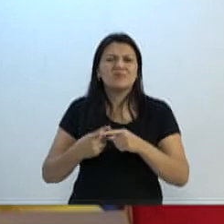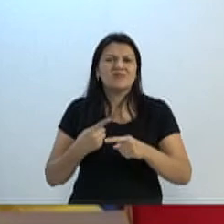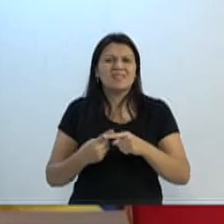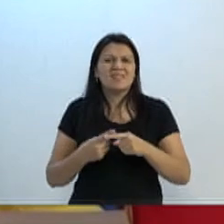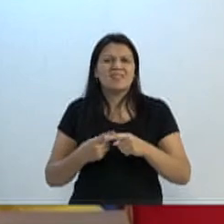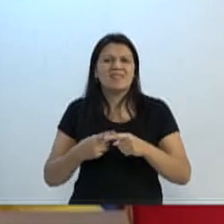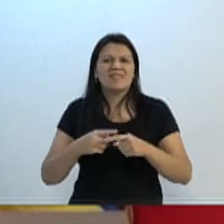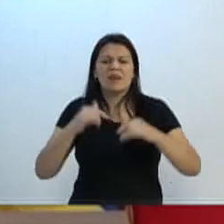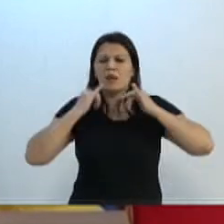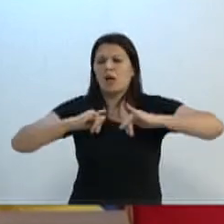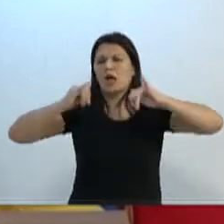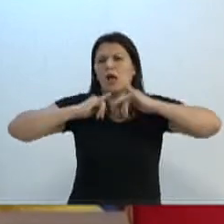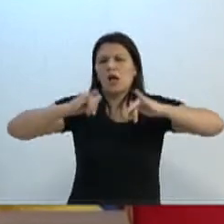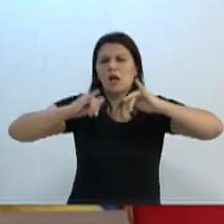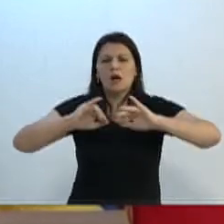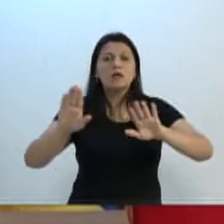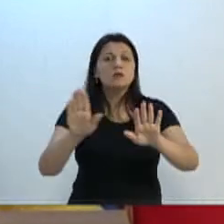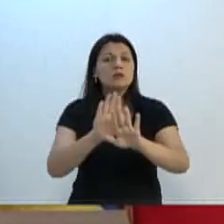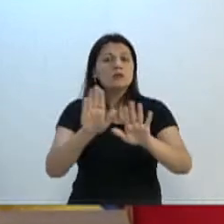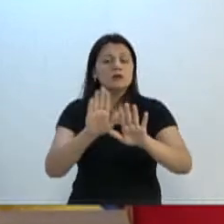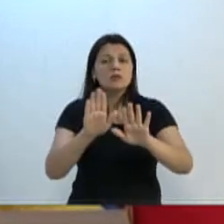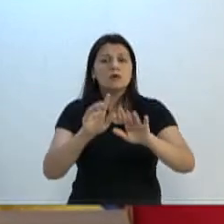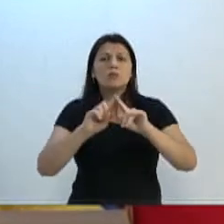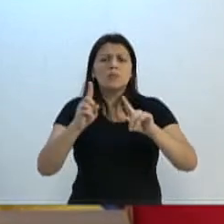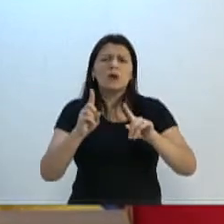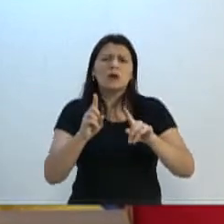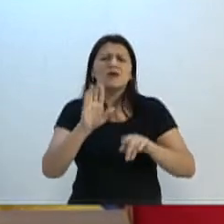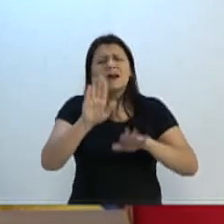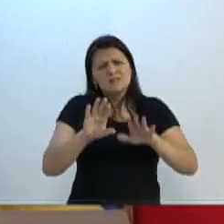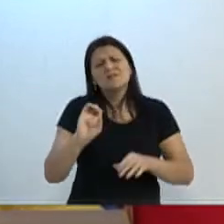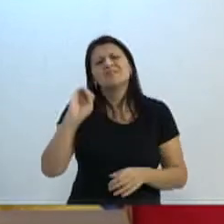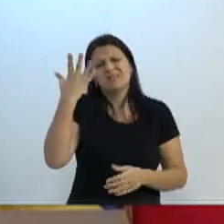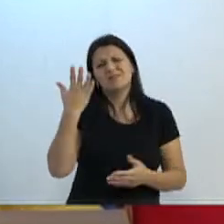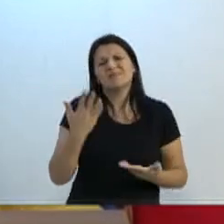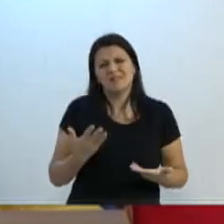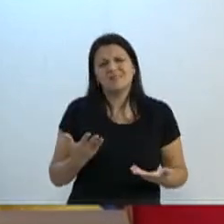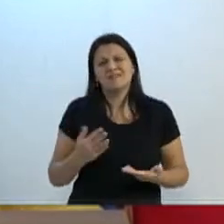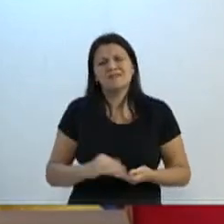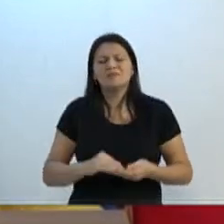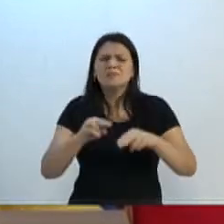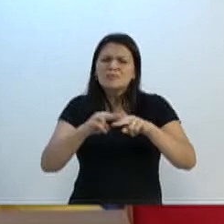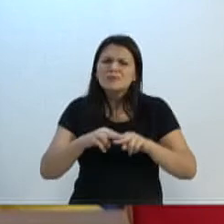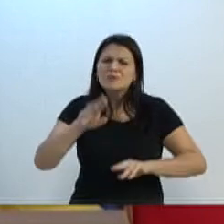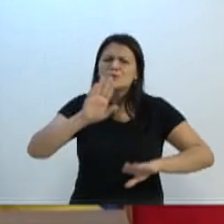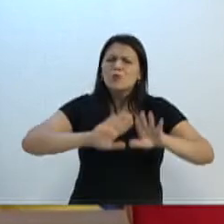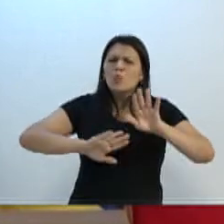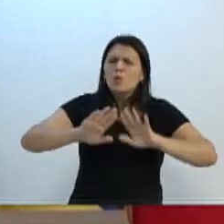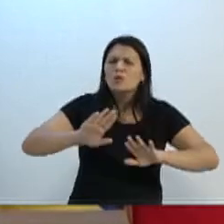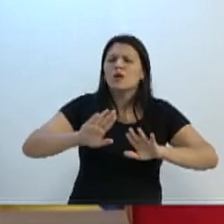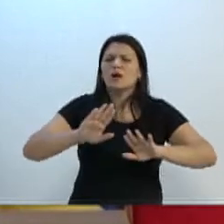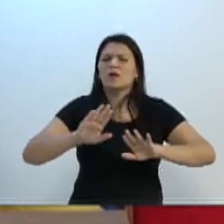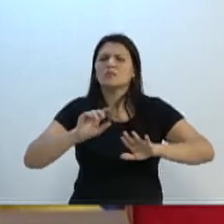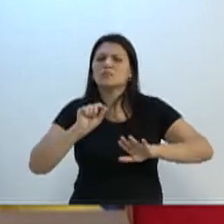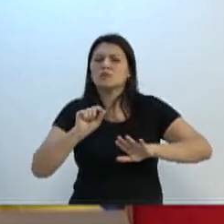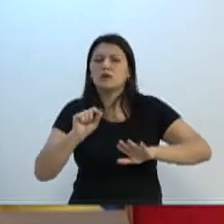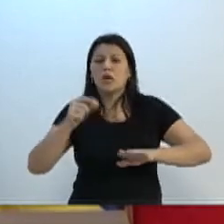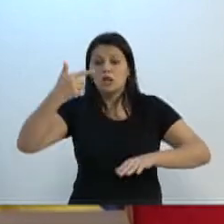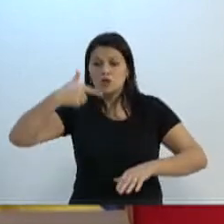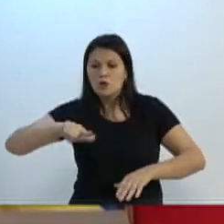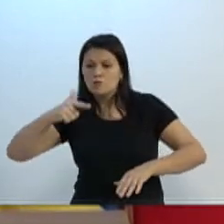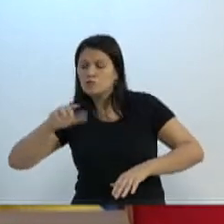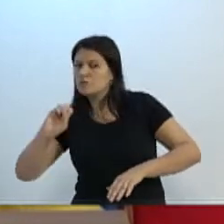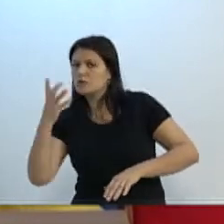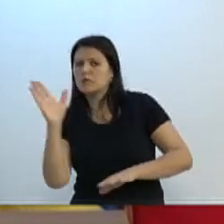em uma situação que não era regra, mas que era pontualmente exceção. E aí, os devidos cuidados, inclusive para não se repetir, estão